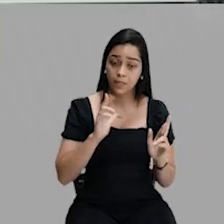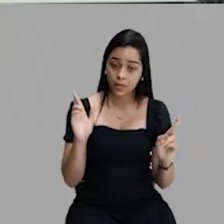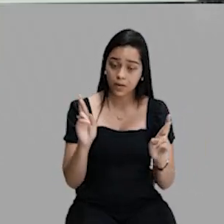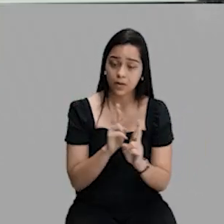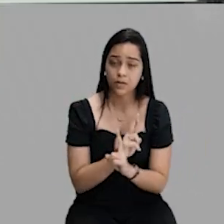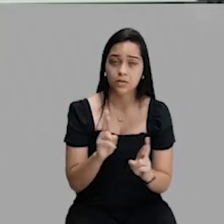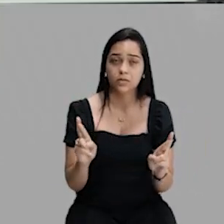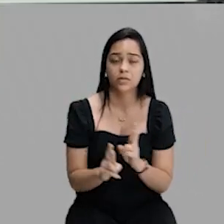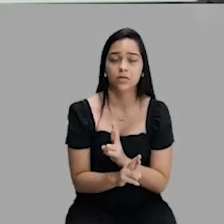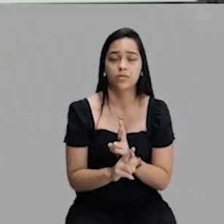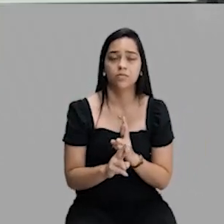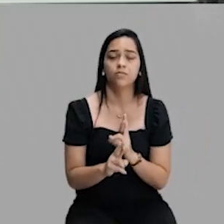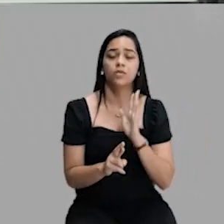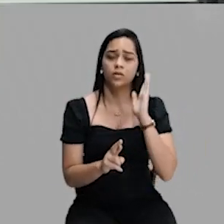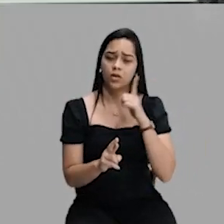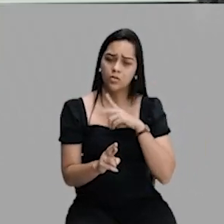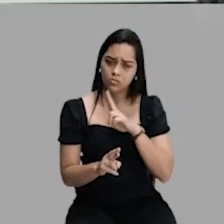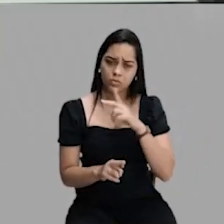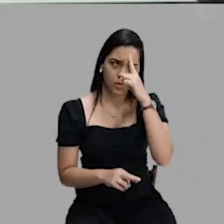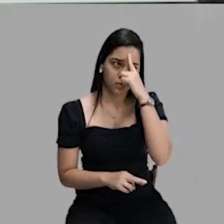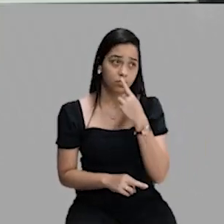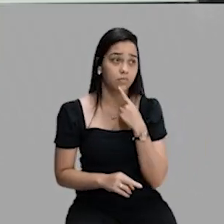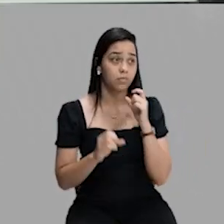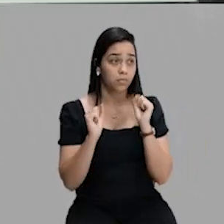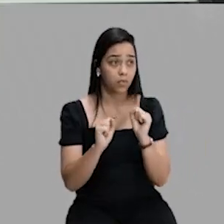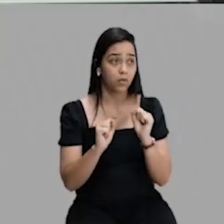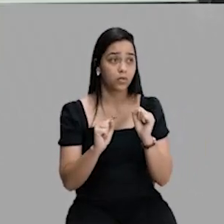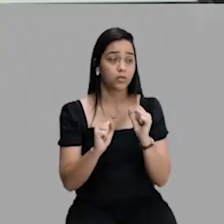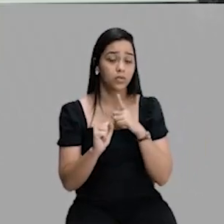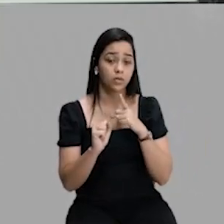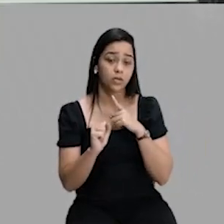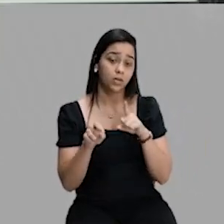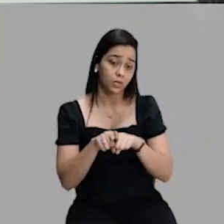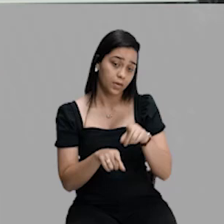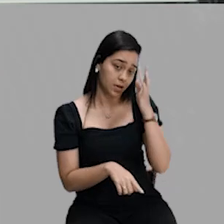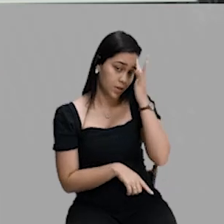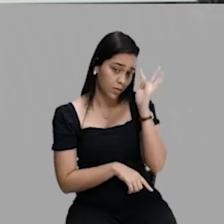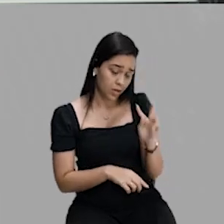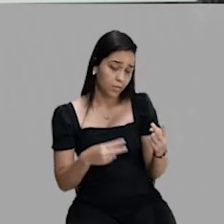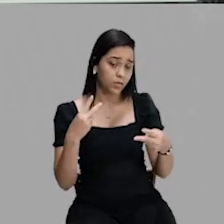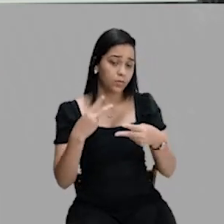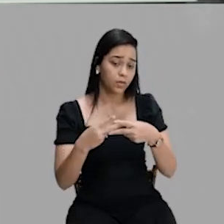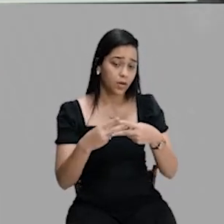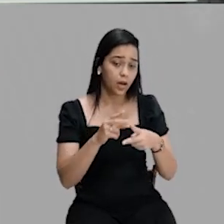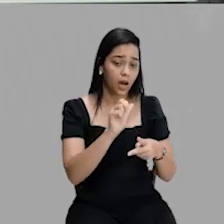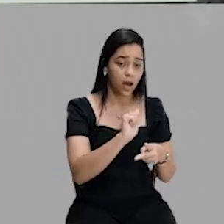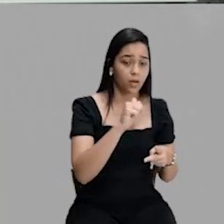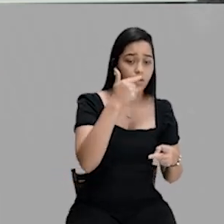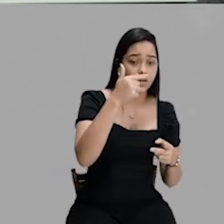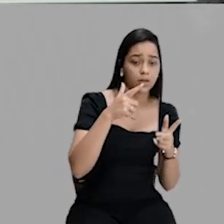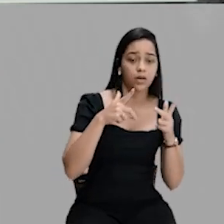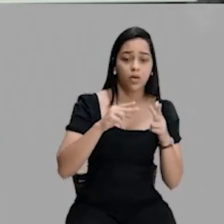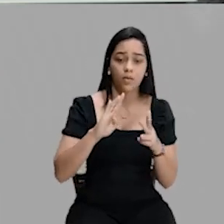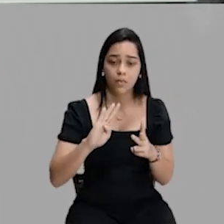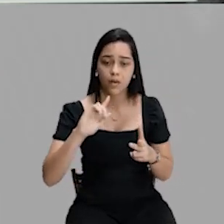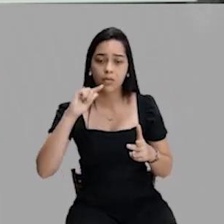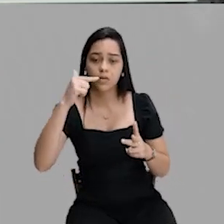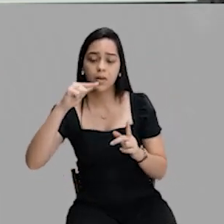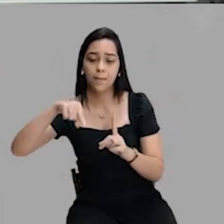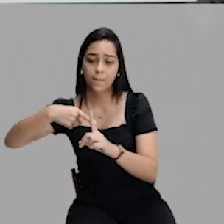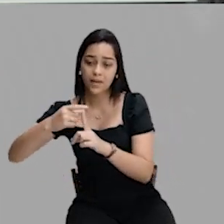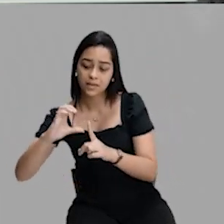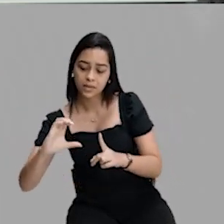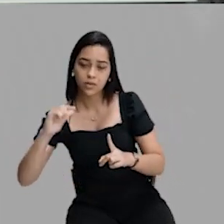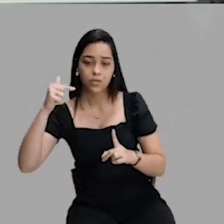relação aqui, ó, tá? Usar até essa figura, que eu posso aplicar o teorema de Pitágoras. O A ao quadrado é igual a B ao quadrado mais C ao